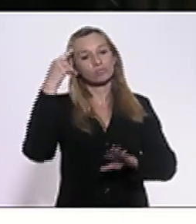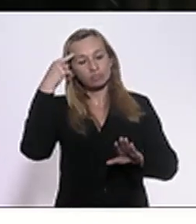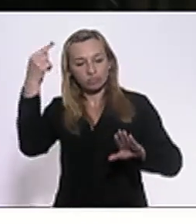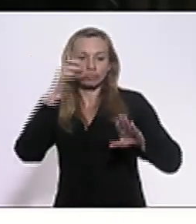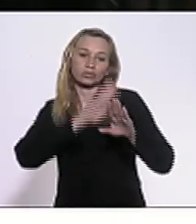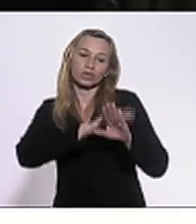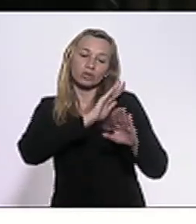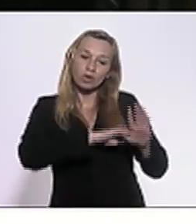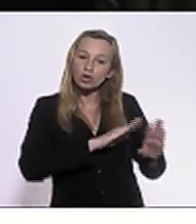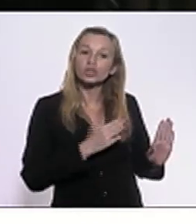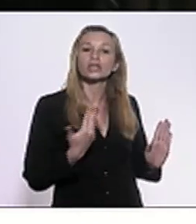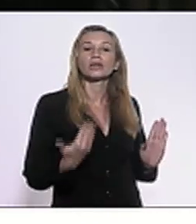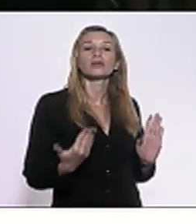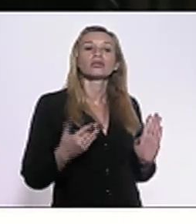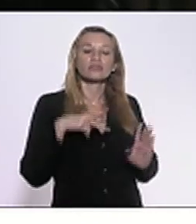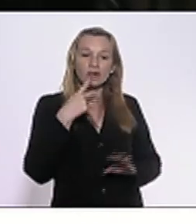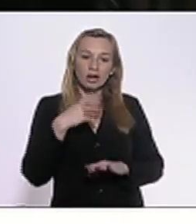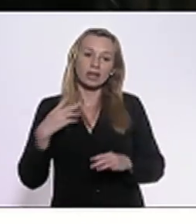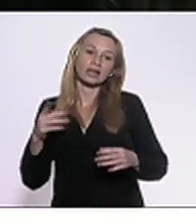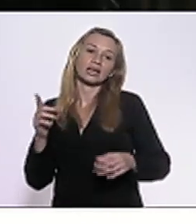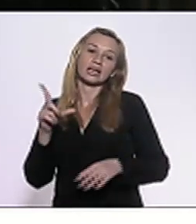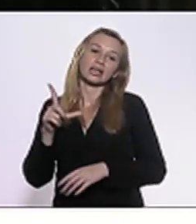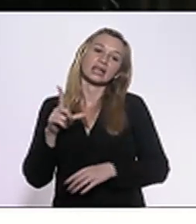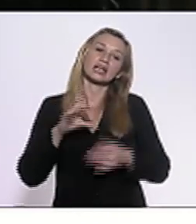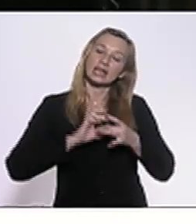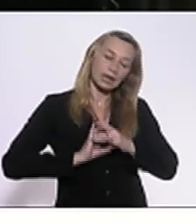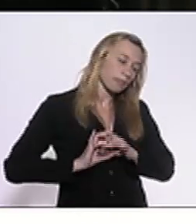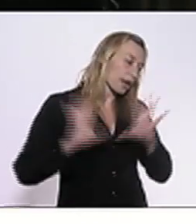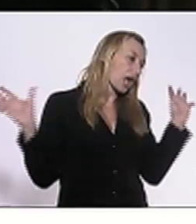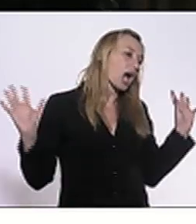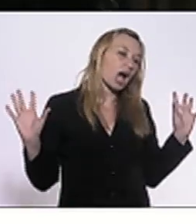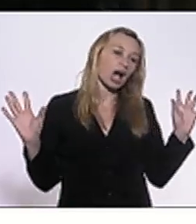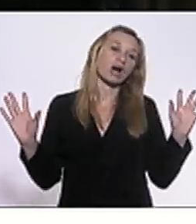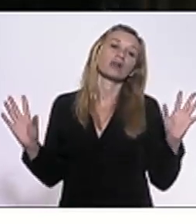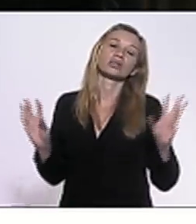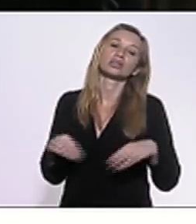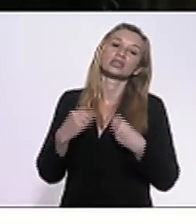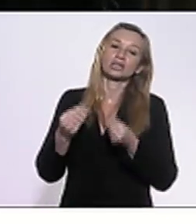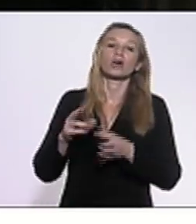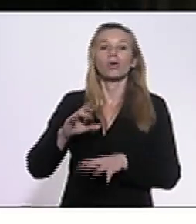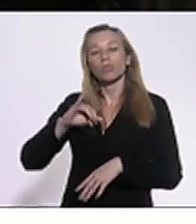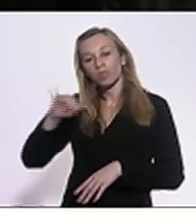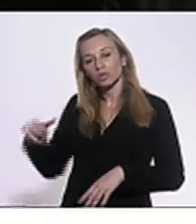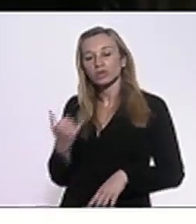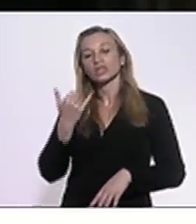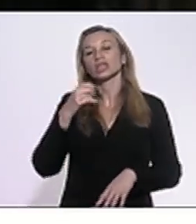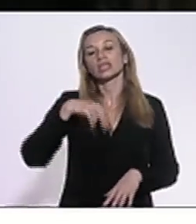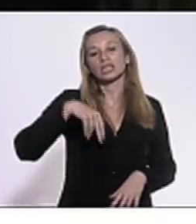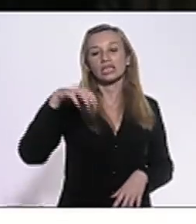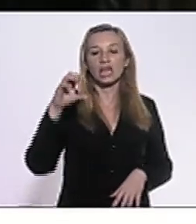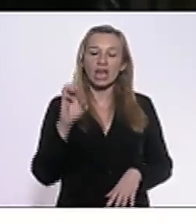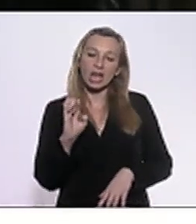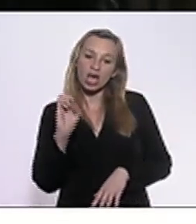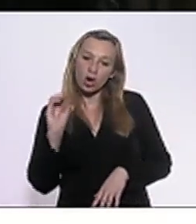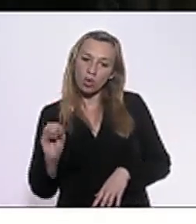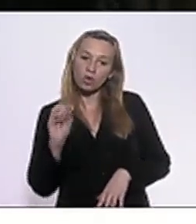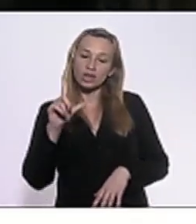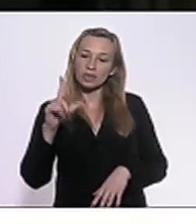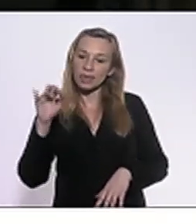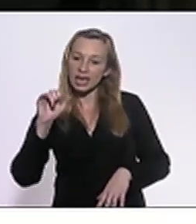Falou em liberal, que dá oportunidade de a gente falar em neoliberal, falar